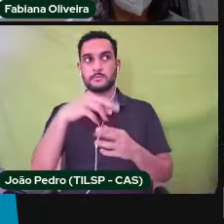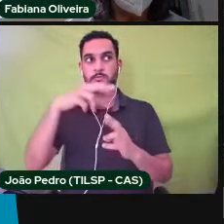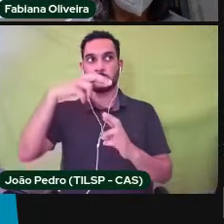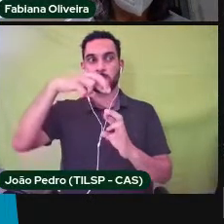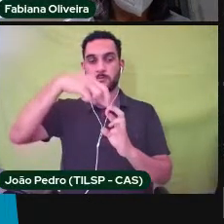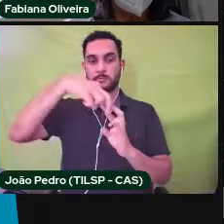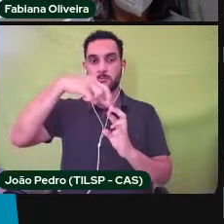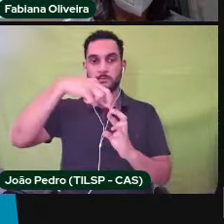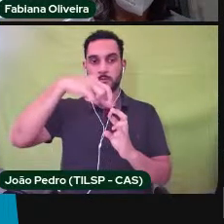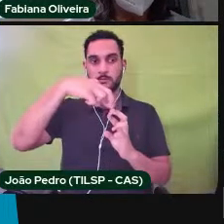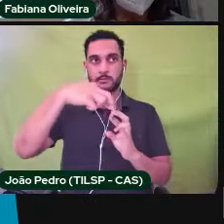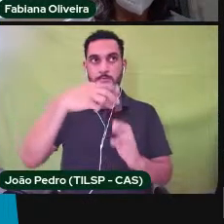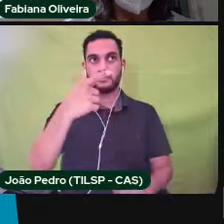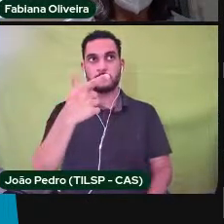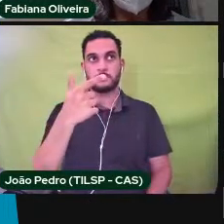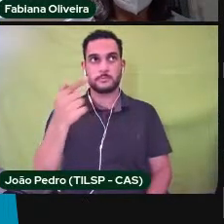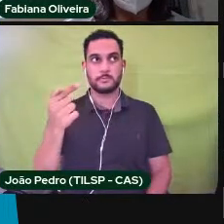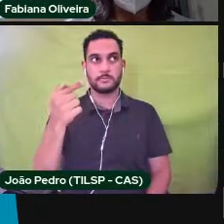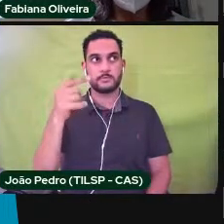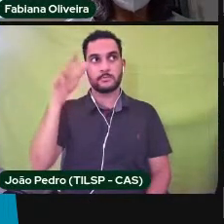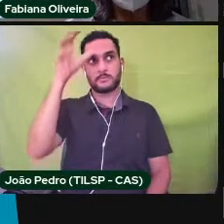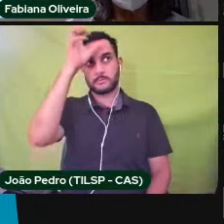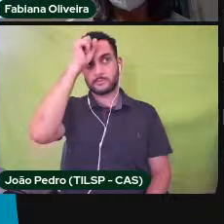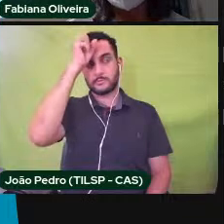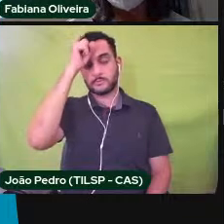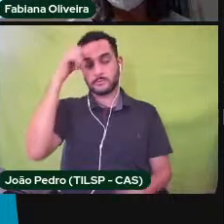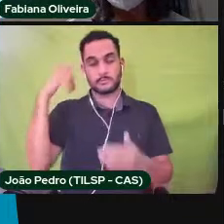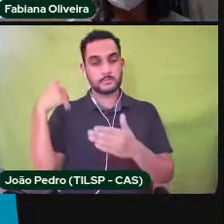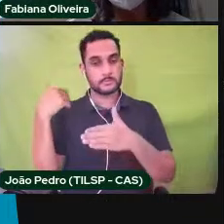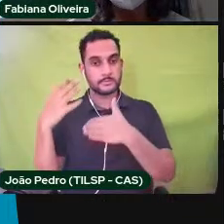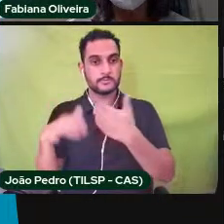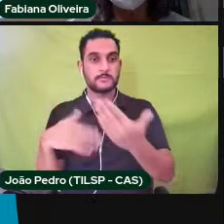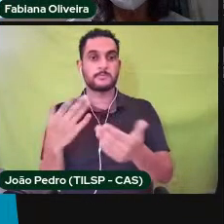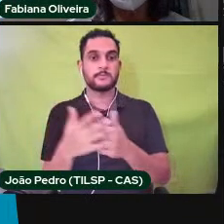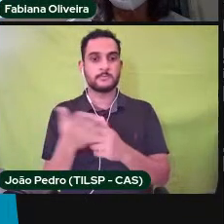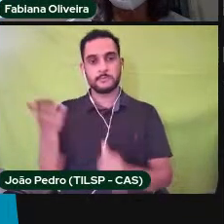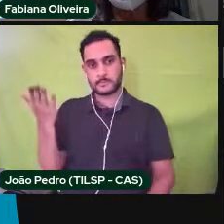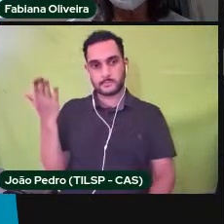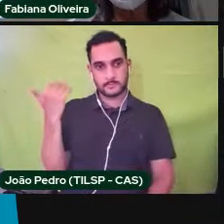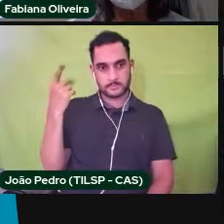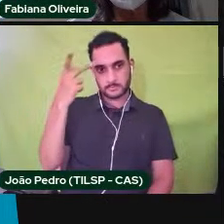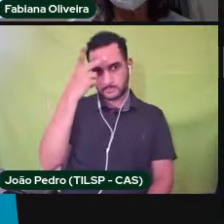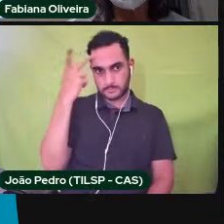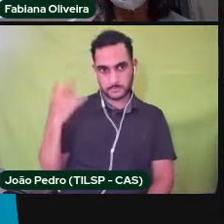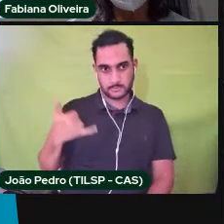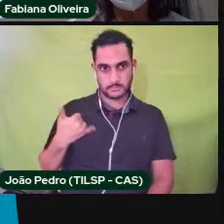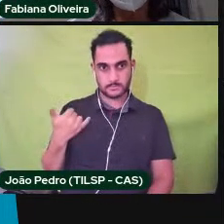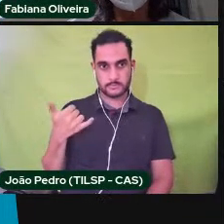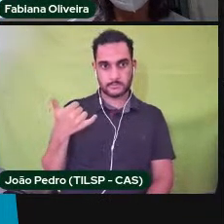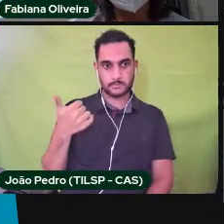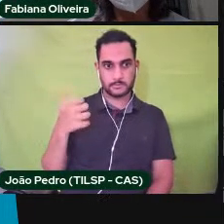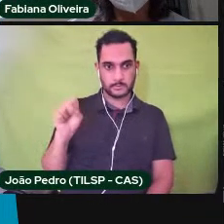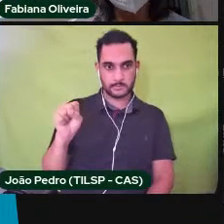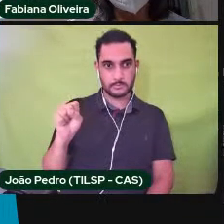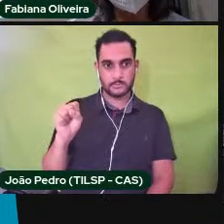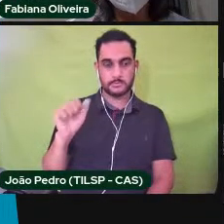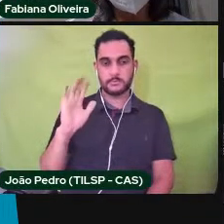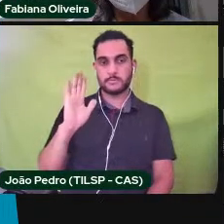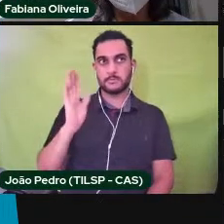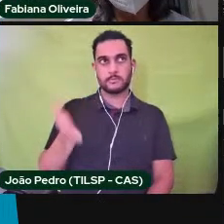vida. Nós viemos de um passado em que, quando as pessoas atingiam 18 anos, elas já eram consideradas fora do